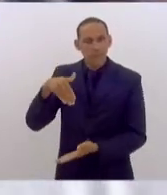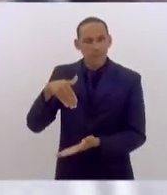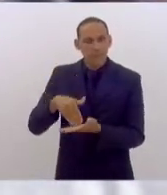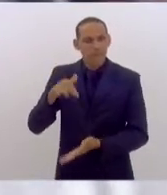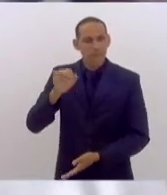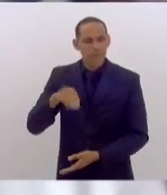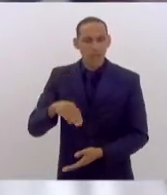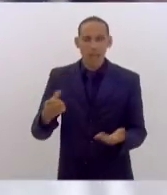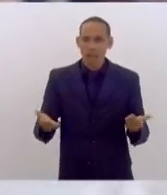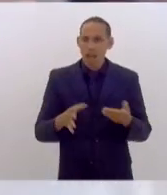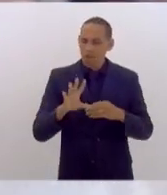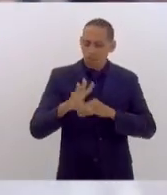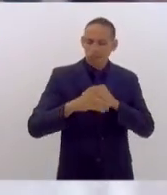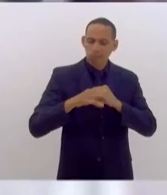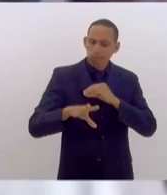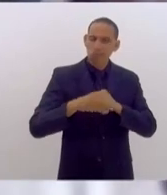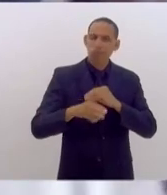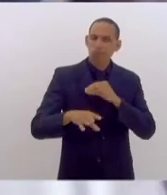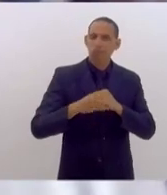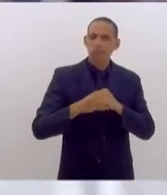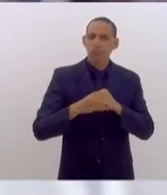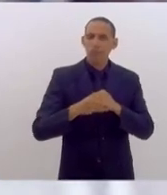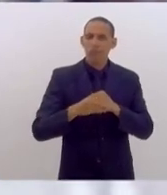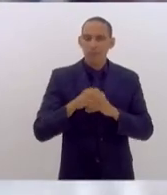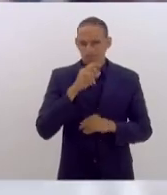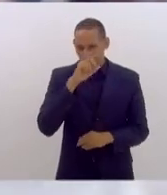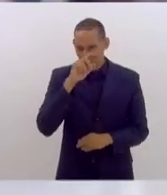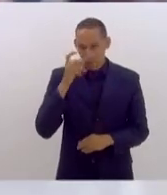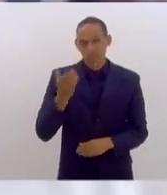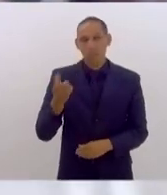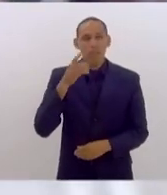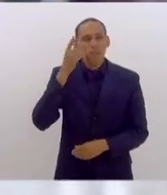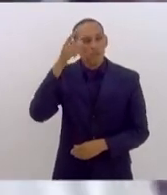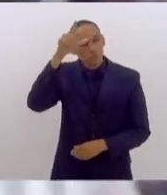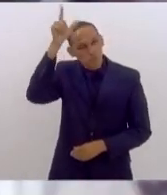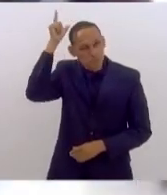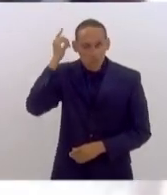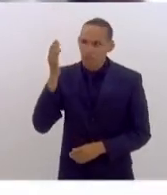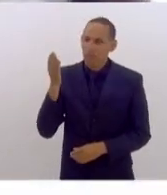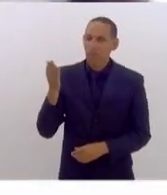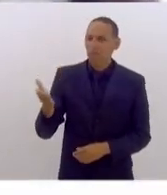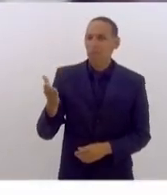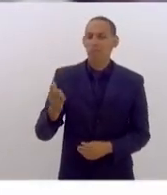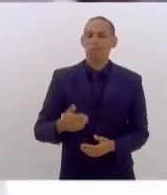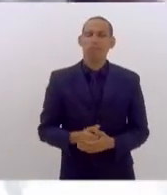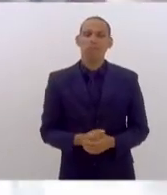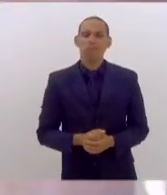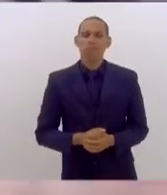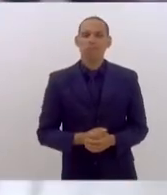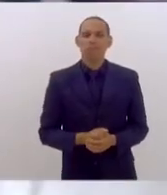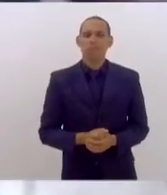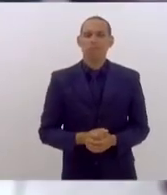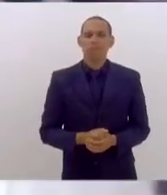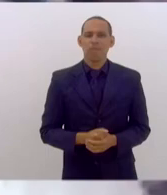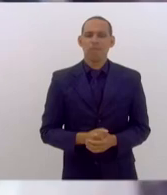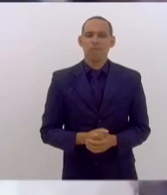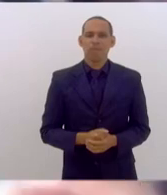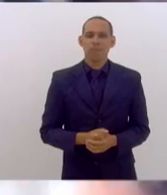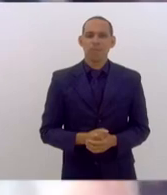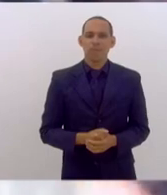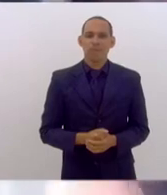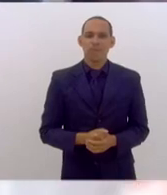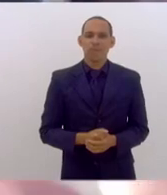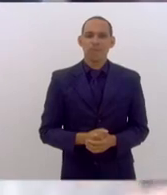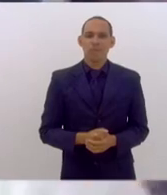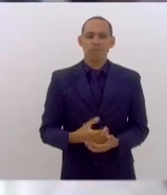o PIB complementando do deputado Luiz Paulo Corrêa da Rocha é a